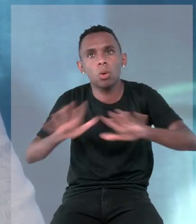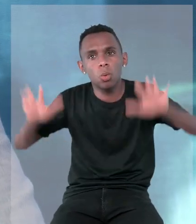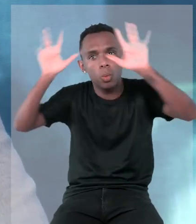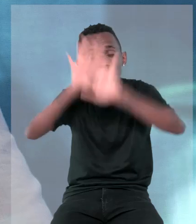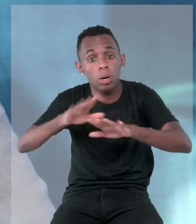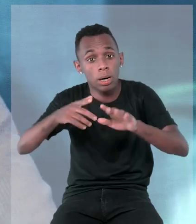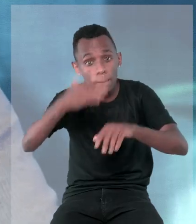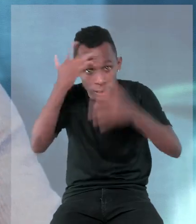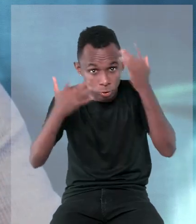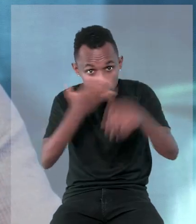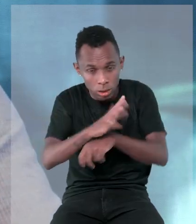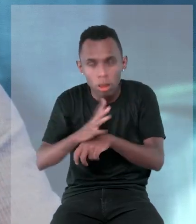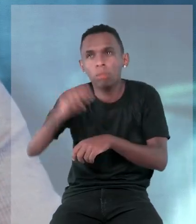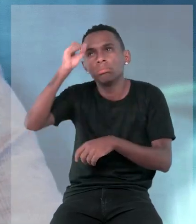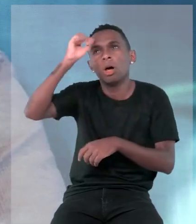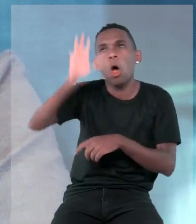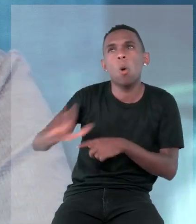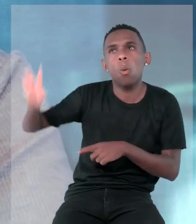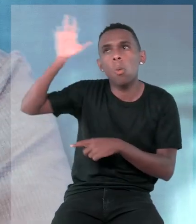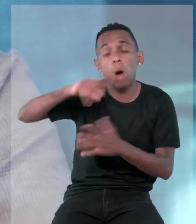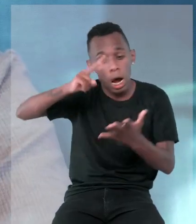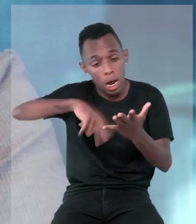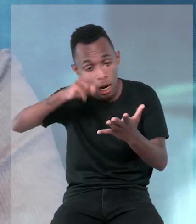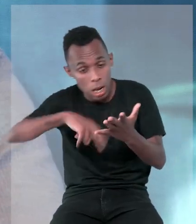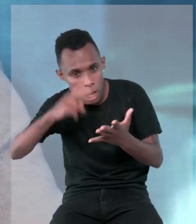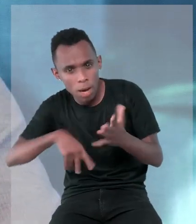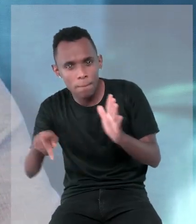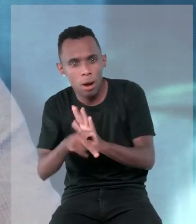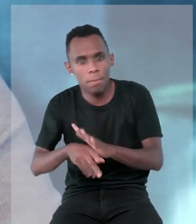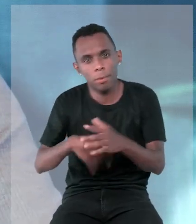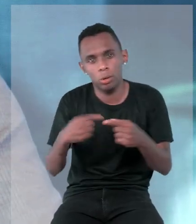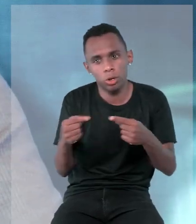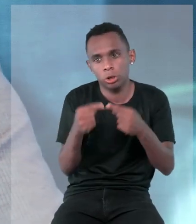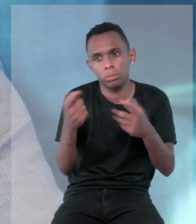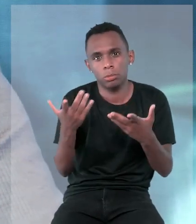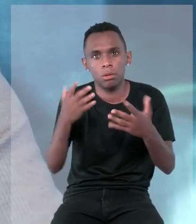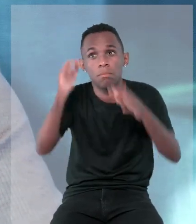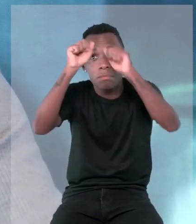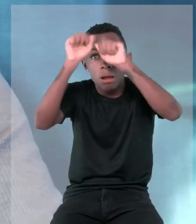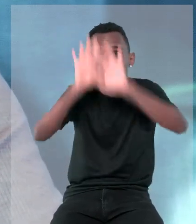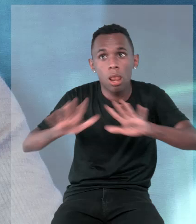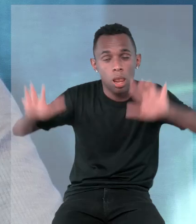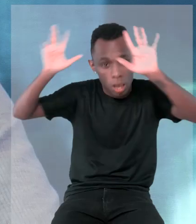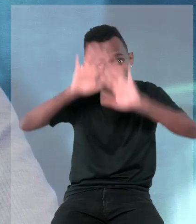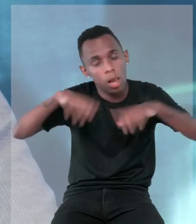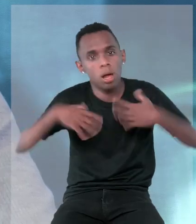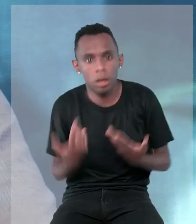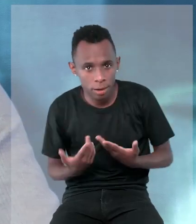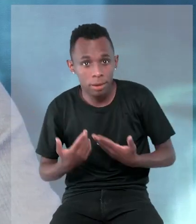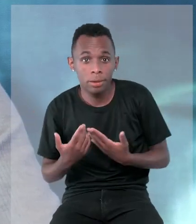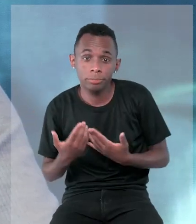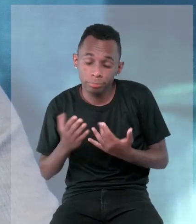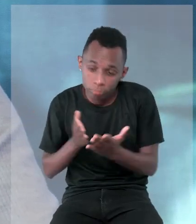Quem exercita a fantasia, quer dizer, quem lê livro de ficção, tende a não ter